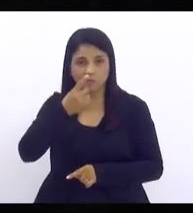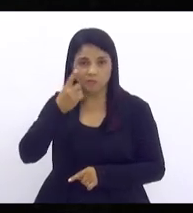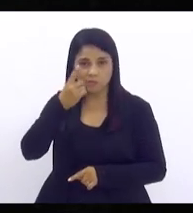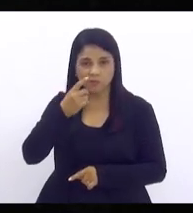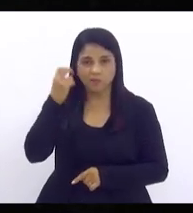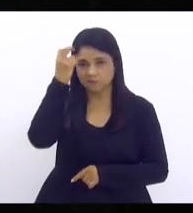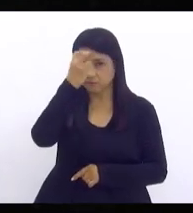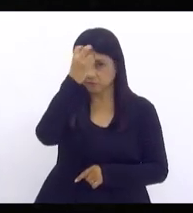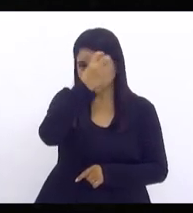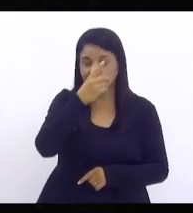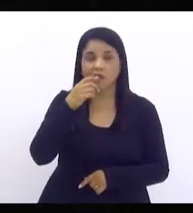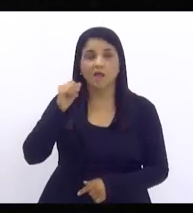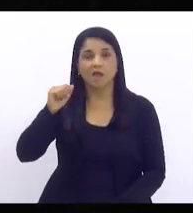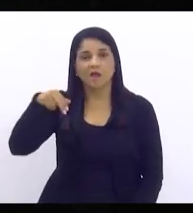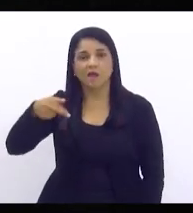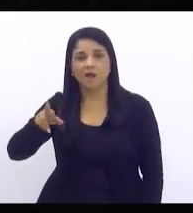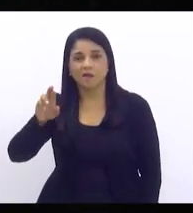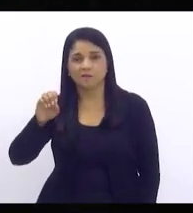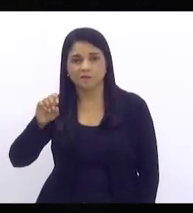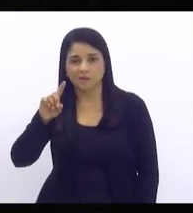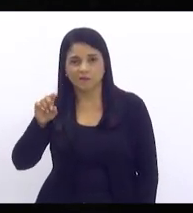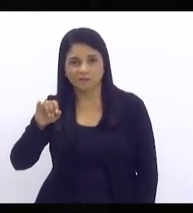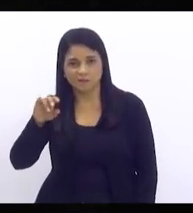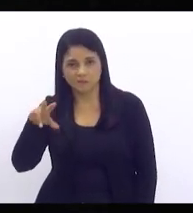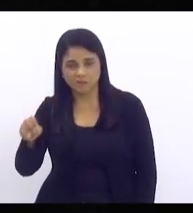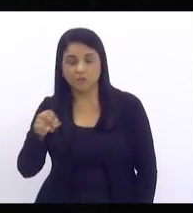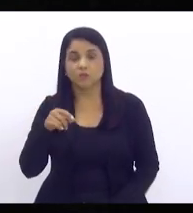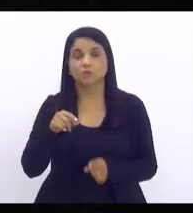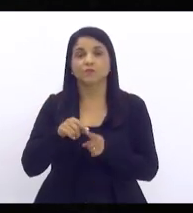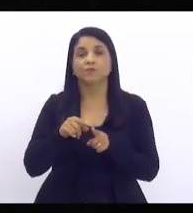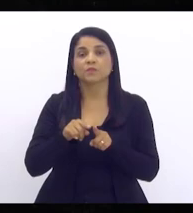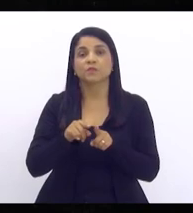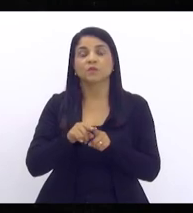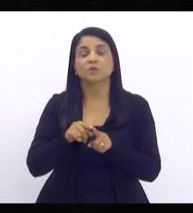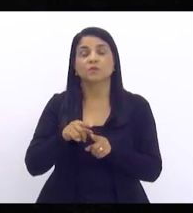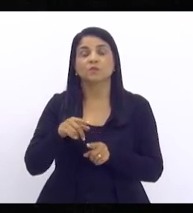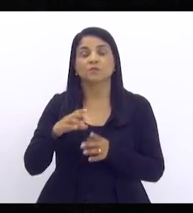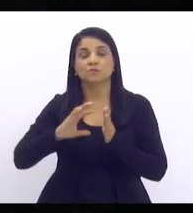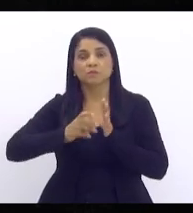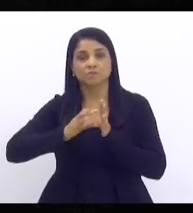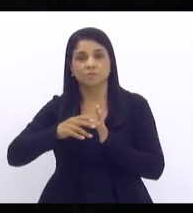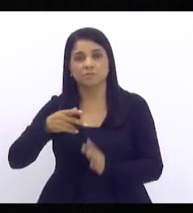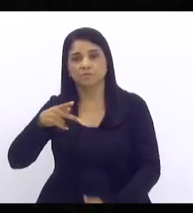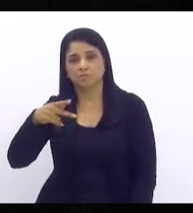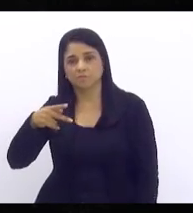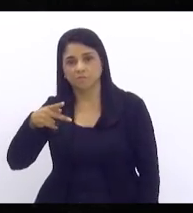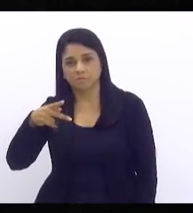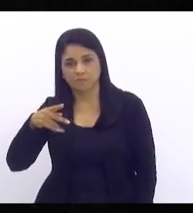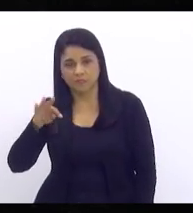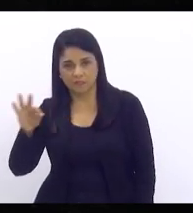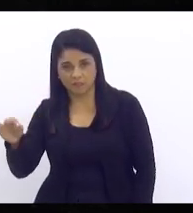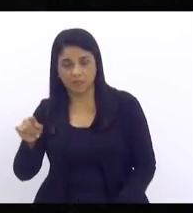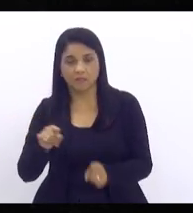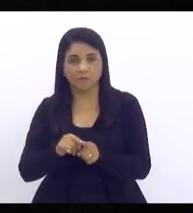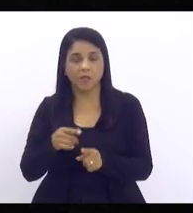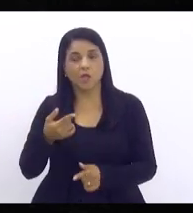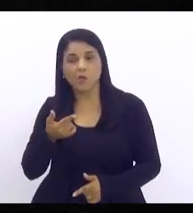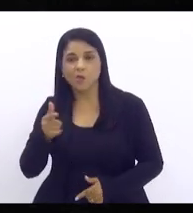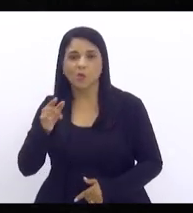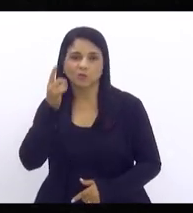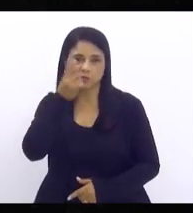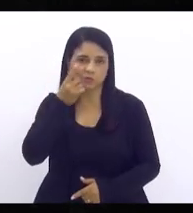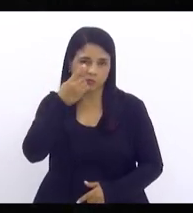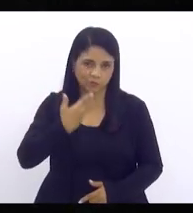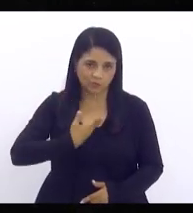Andrezinho Siciliano, que é deputado do Partido dos Trabalhadores, e outros colegas deputados aqui dessa Casa Legislativa,